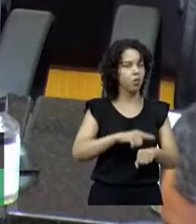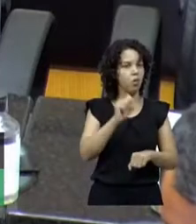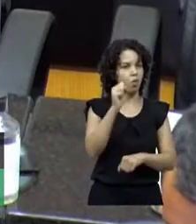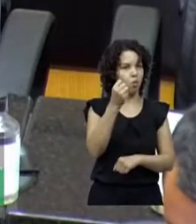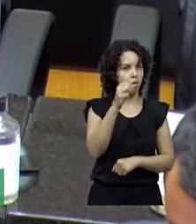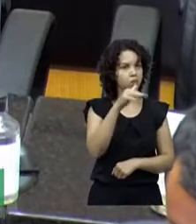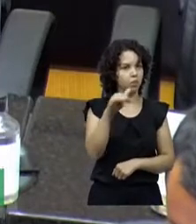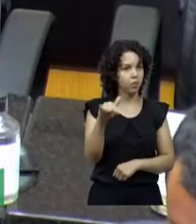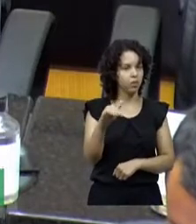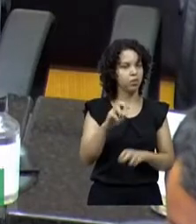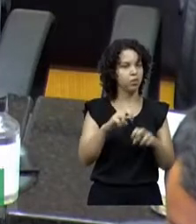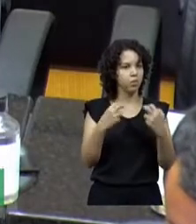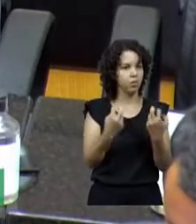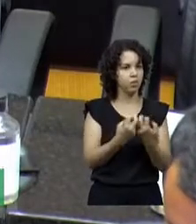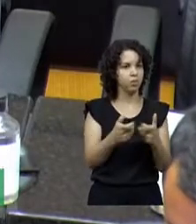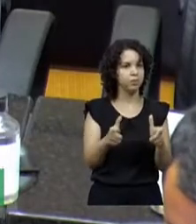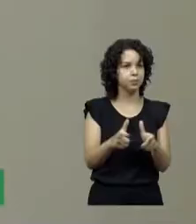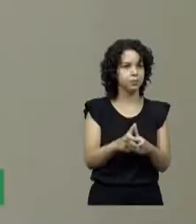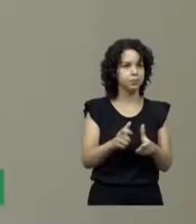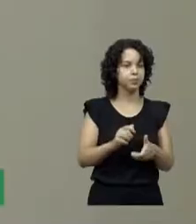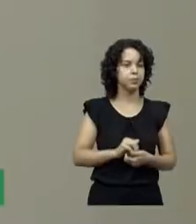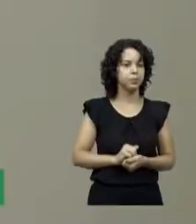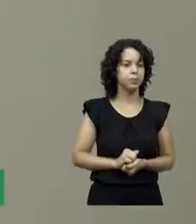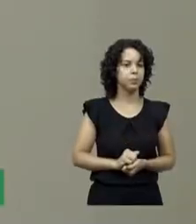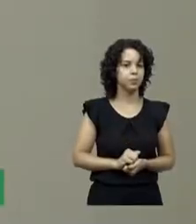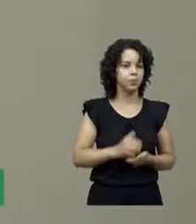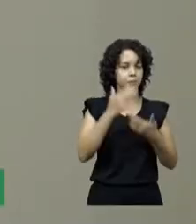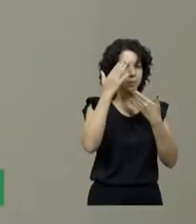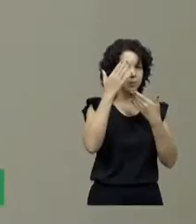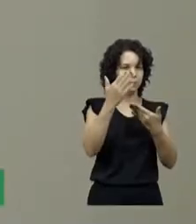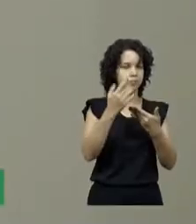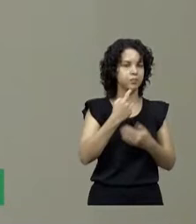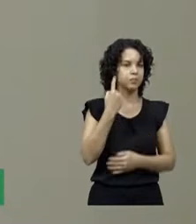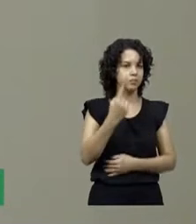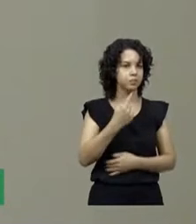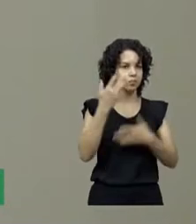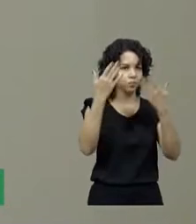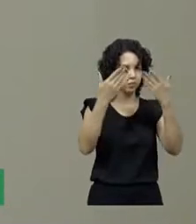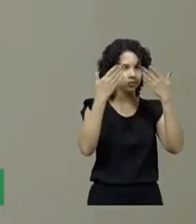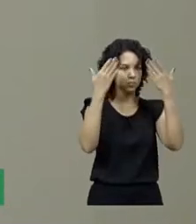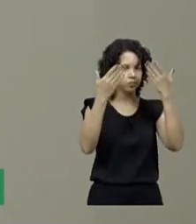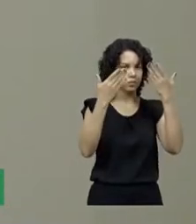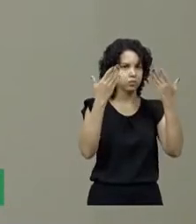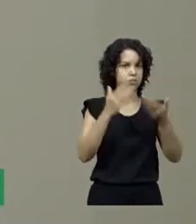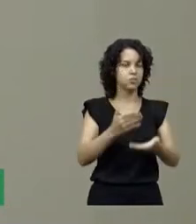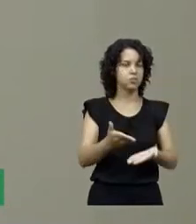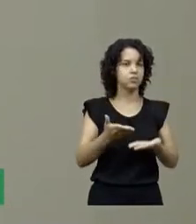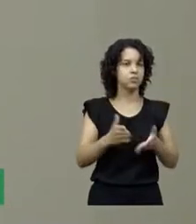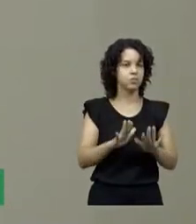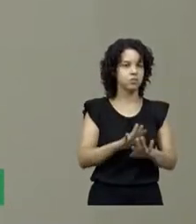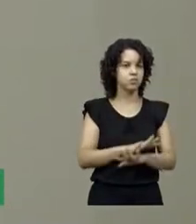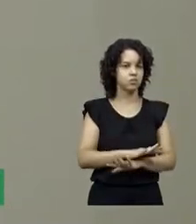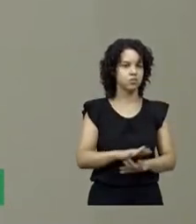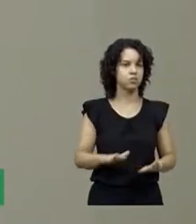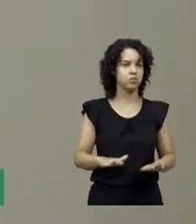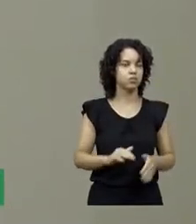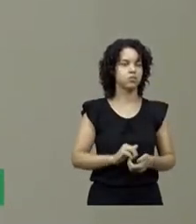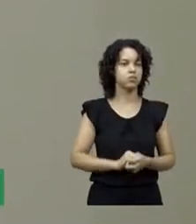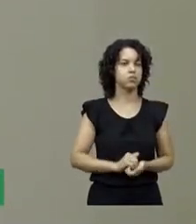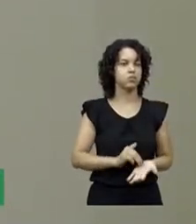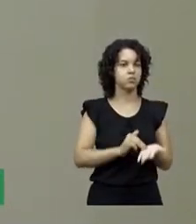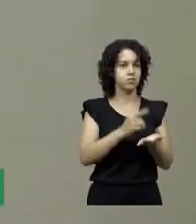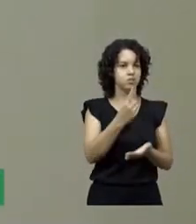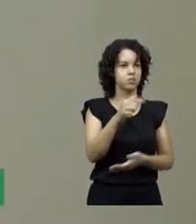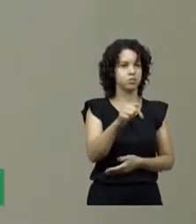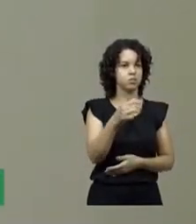plenarinho. Obrigado, presidente. Obrigado, deputado Zé Milton Schaefer, feito o seu convite. Moção número